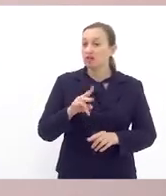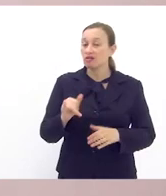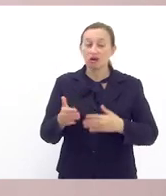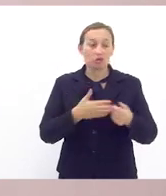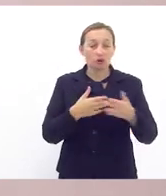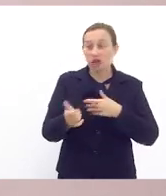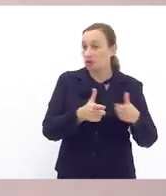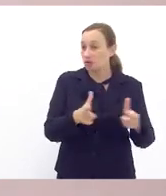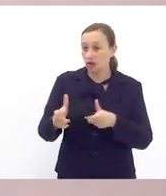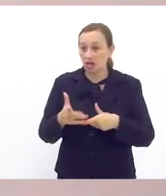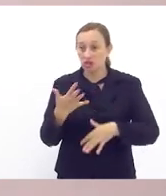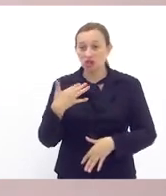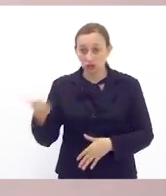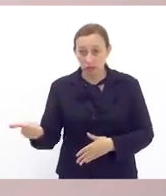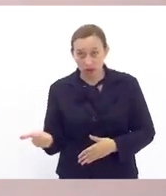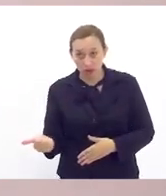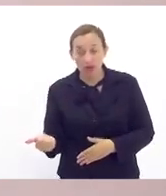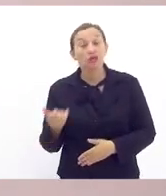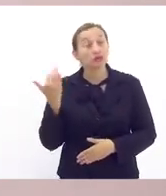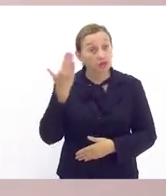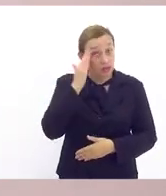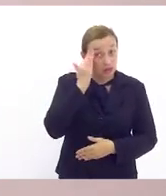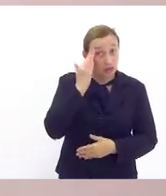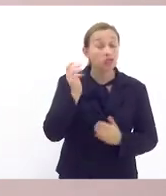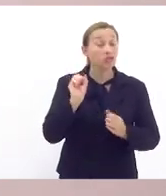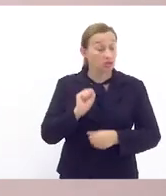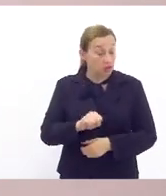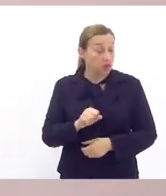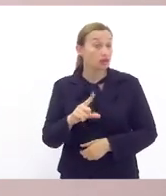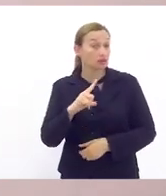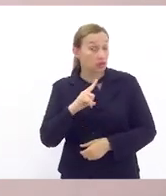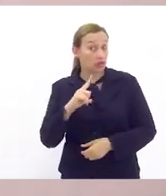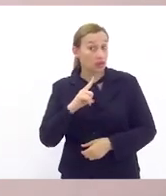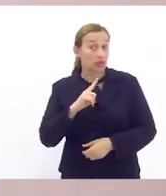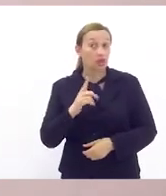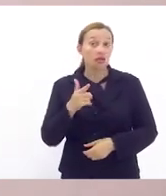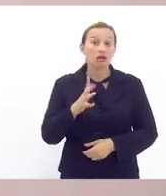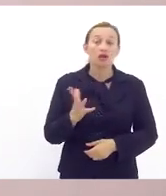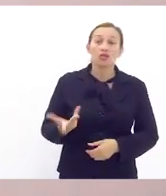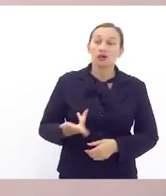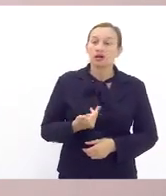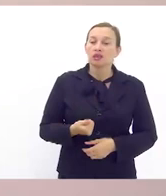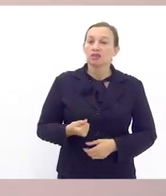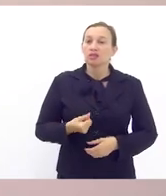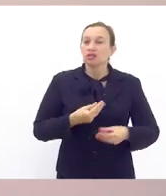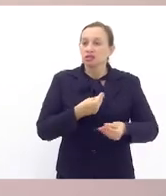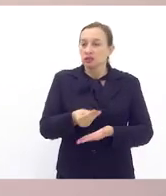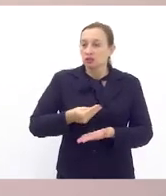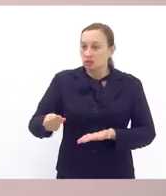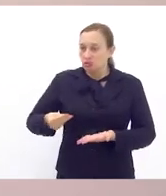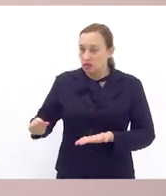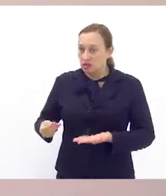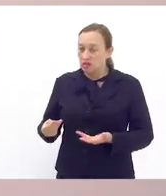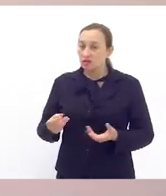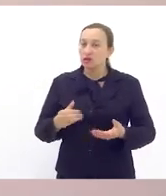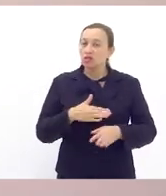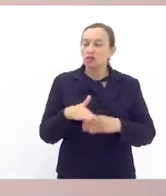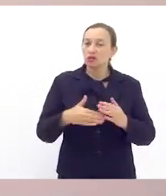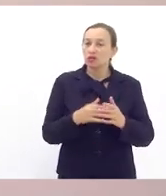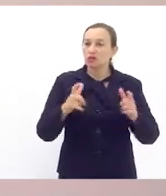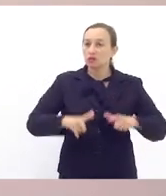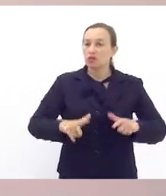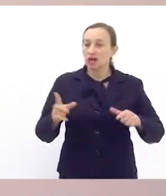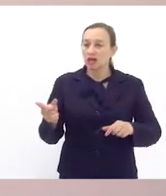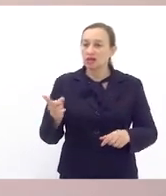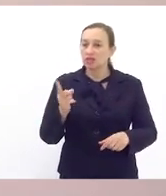aonde é necessário né e a gente entende que tem sim que ter a melhor distribuição geográfica possível para a gente chegar no menor